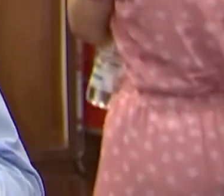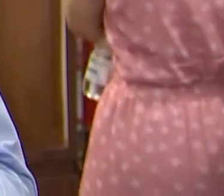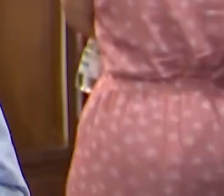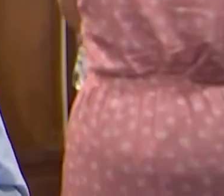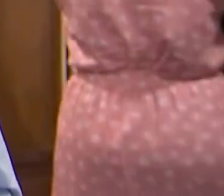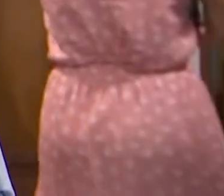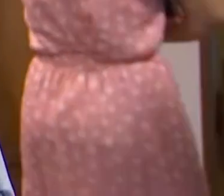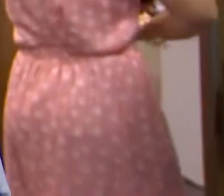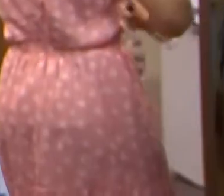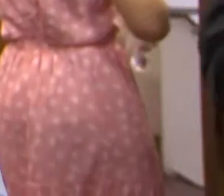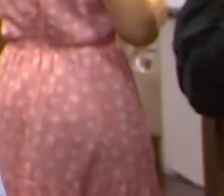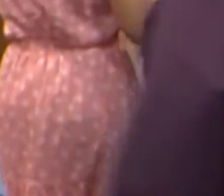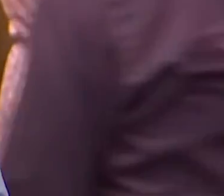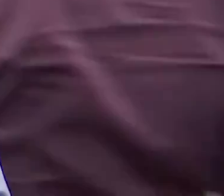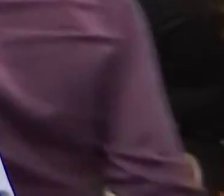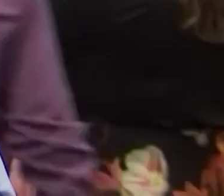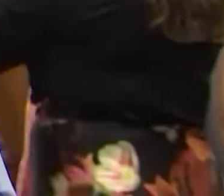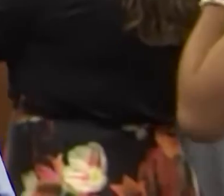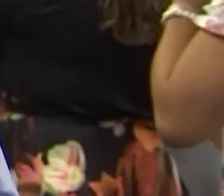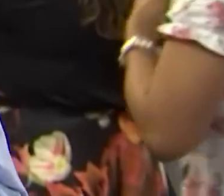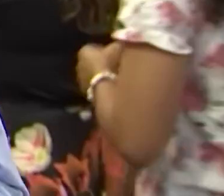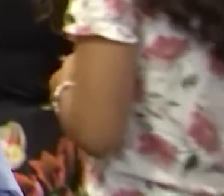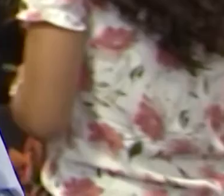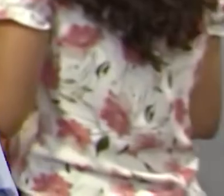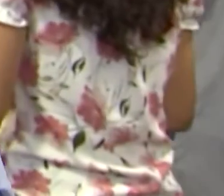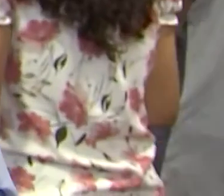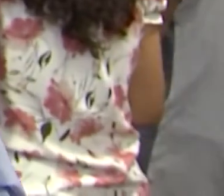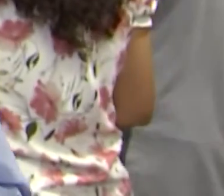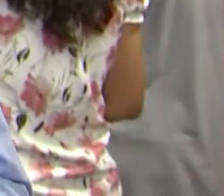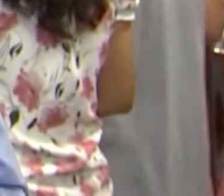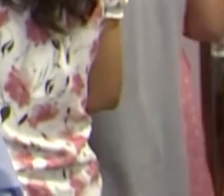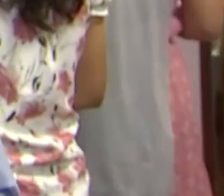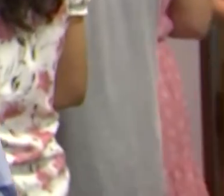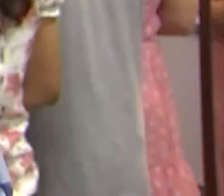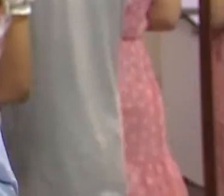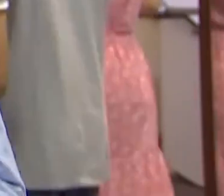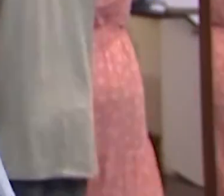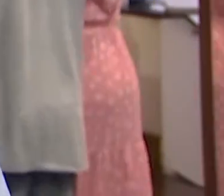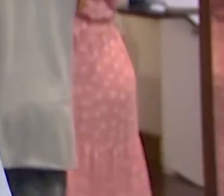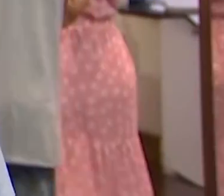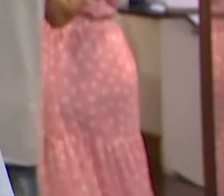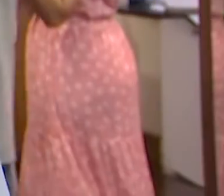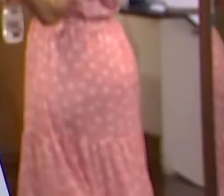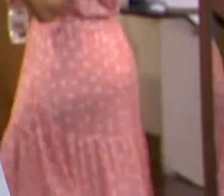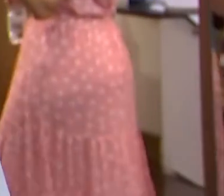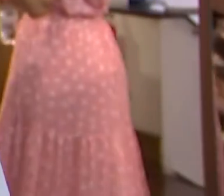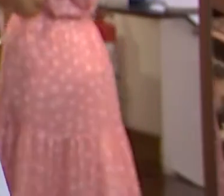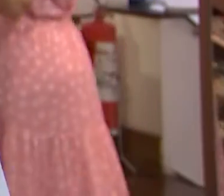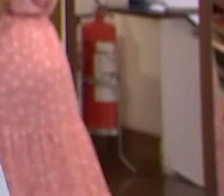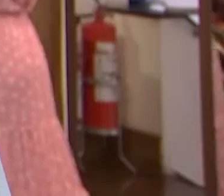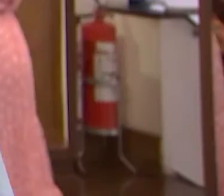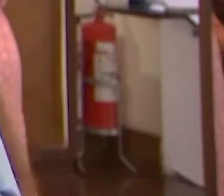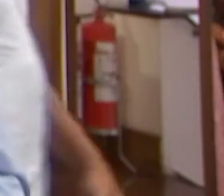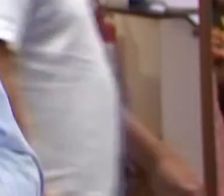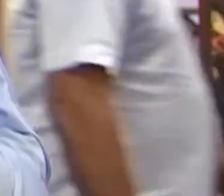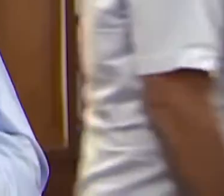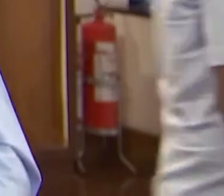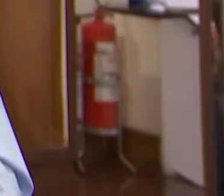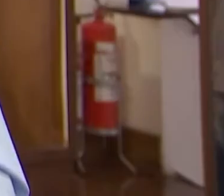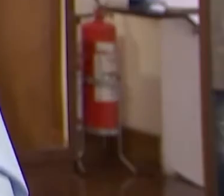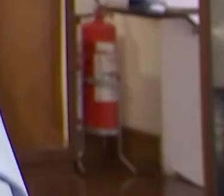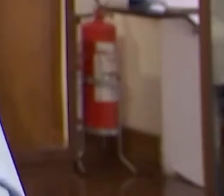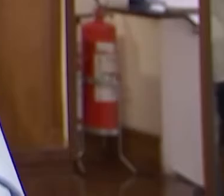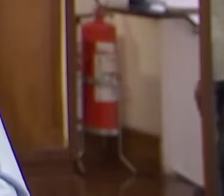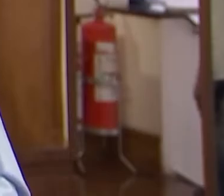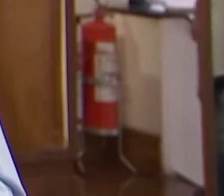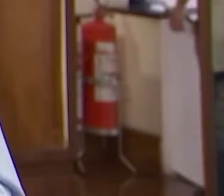bolsa, tem um certo receio. Então a gente quer acabar com isso, que as pessoas voltem a frequentar o centro, e não só